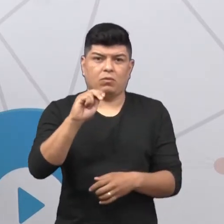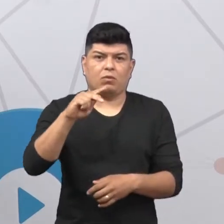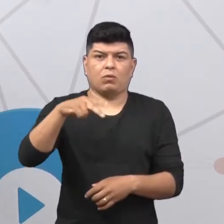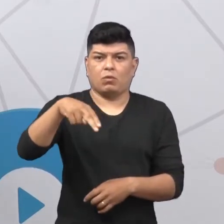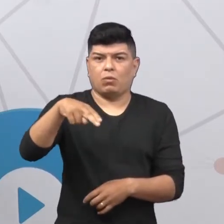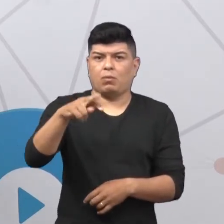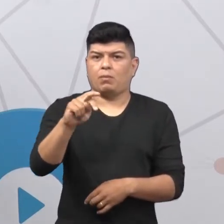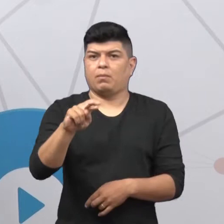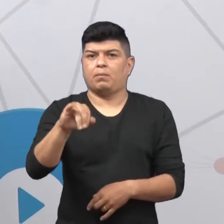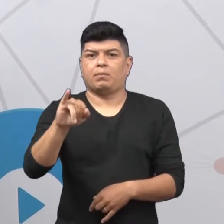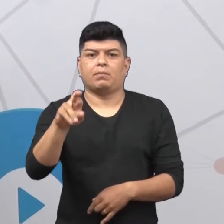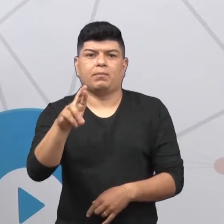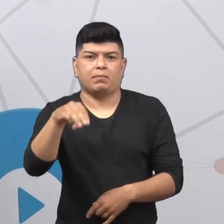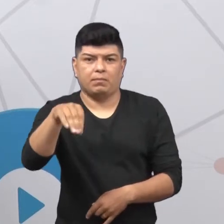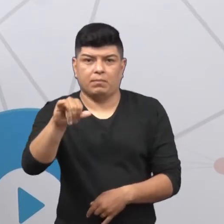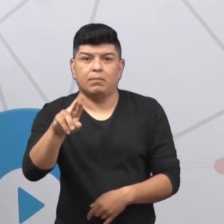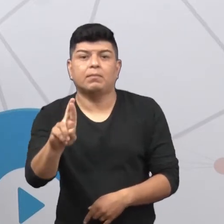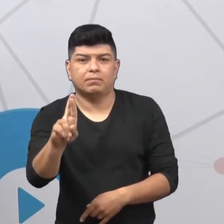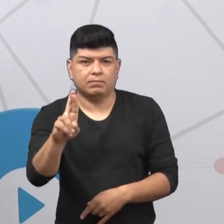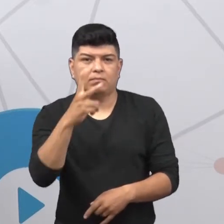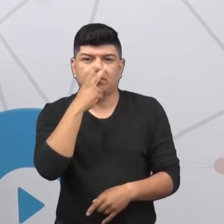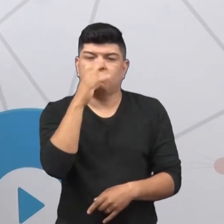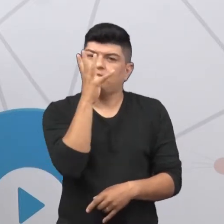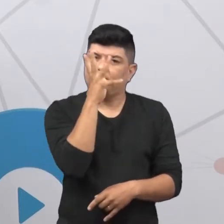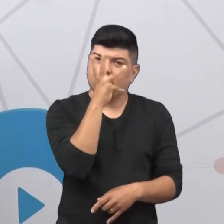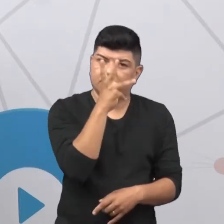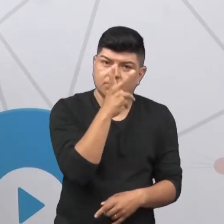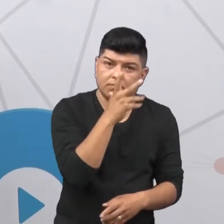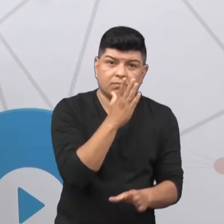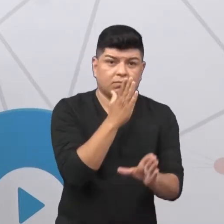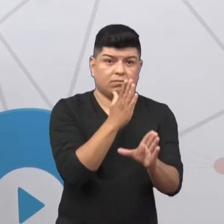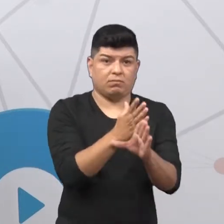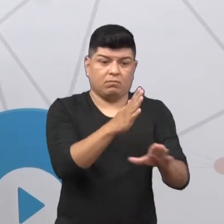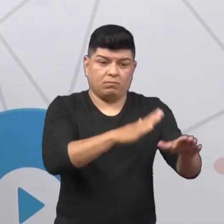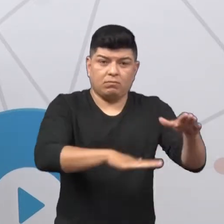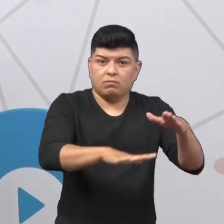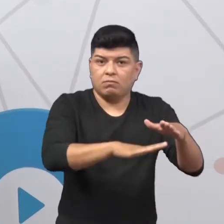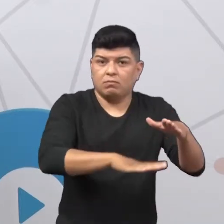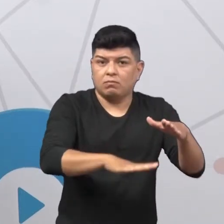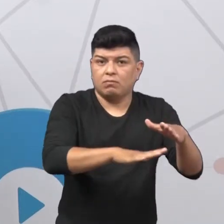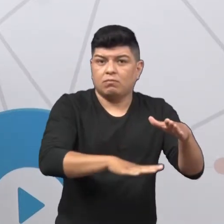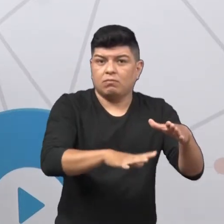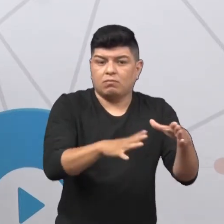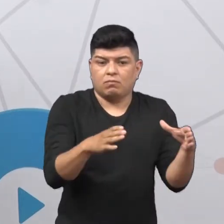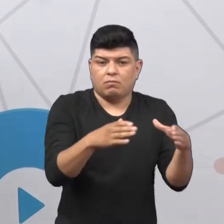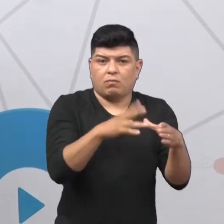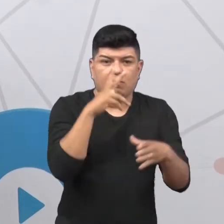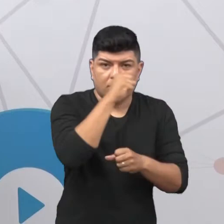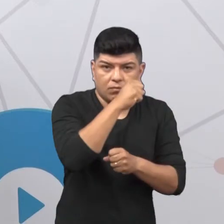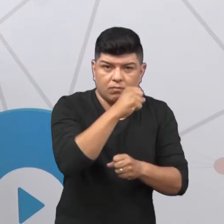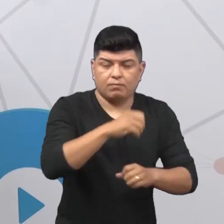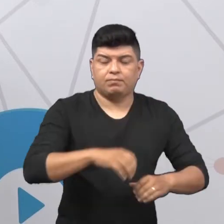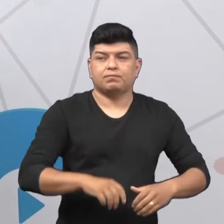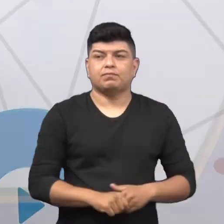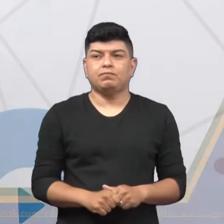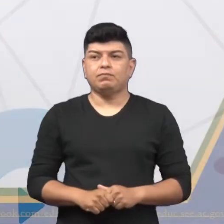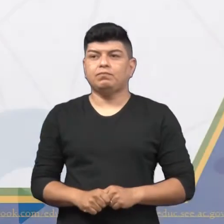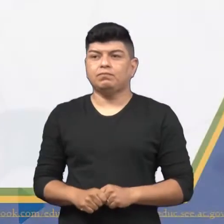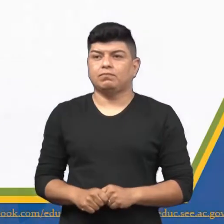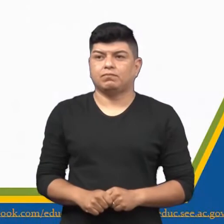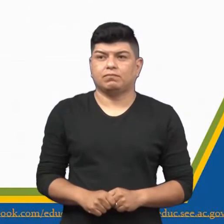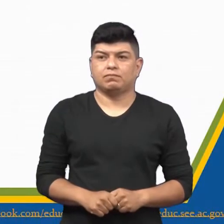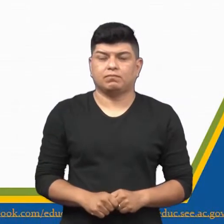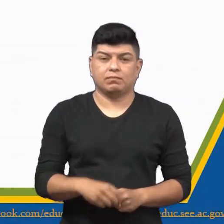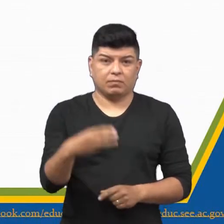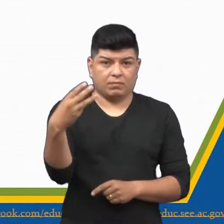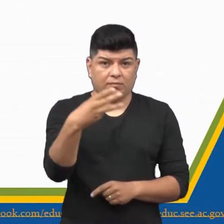seu movimento ele possa ser um pouco mais retardado devido ao baixo volume que você está imprimindo a elas.